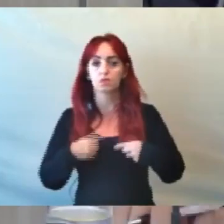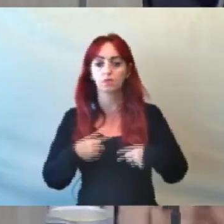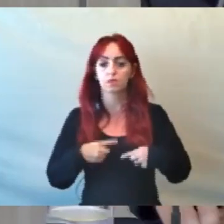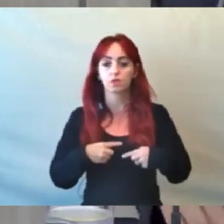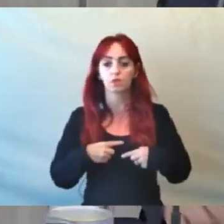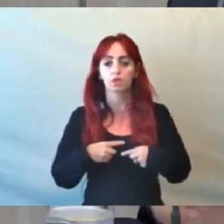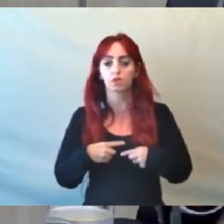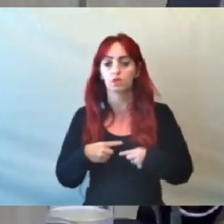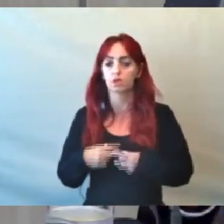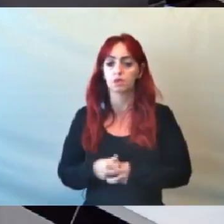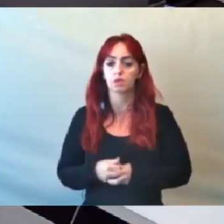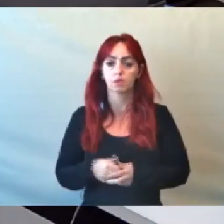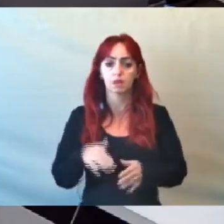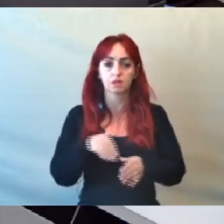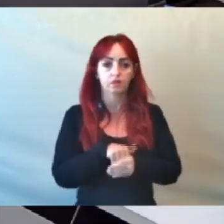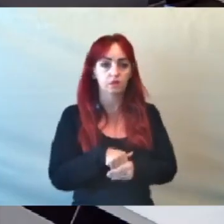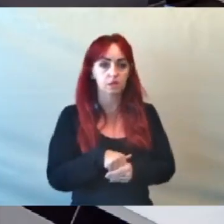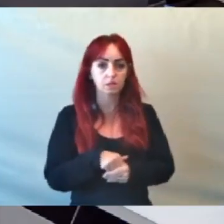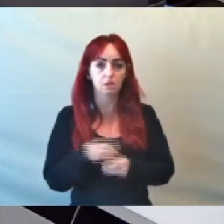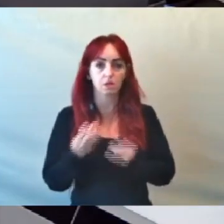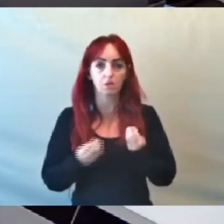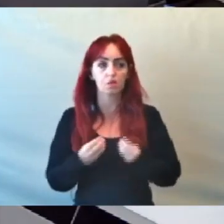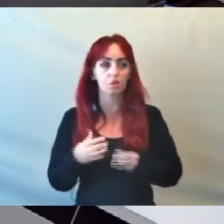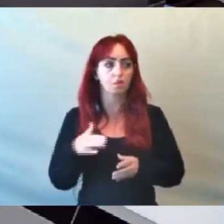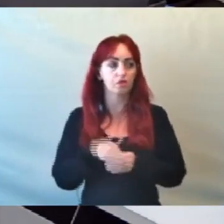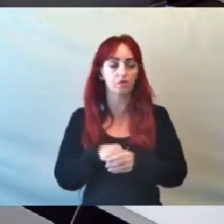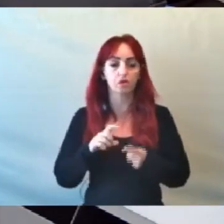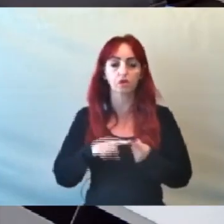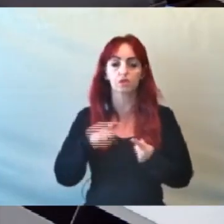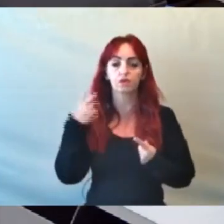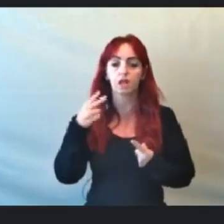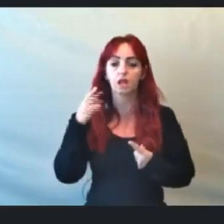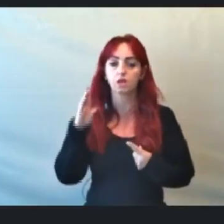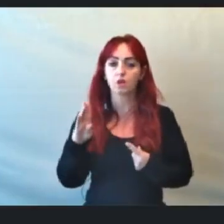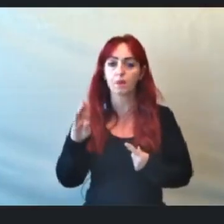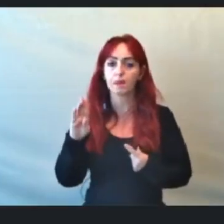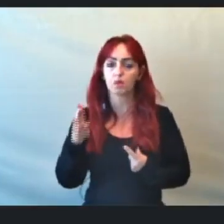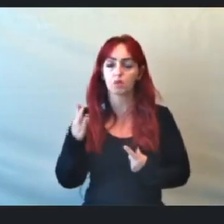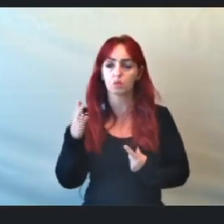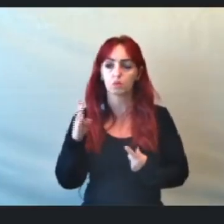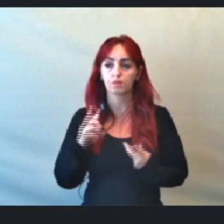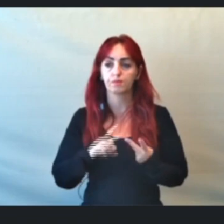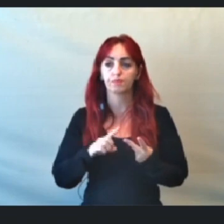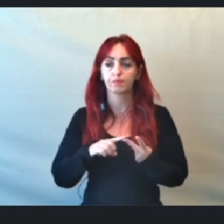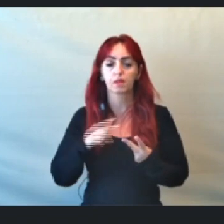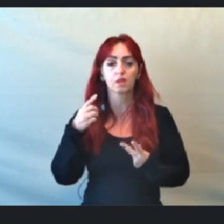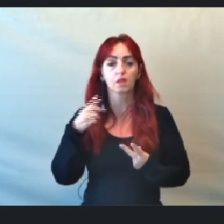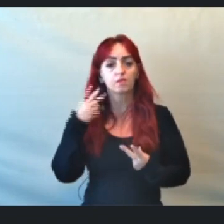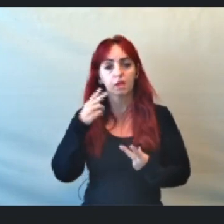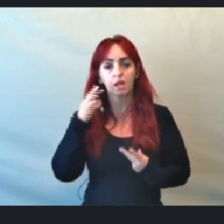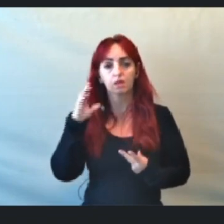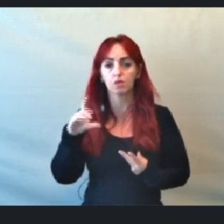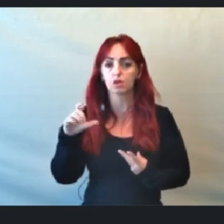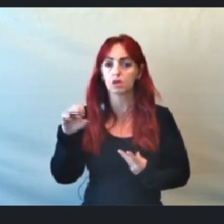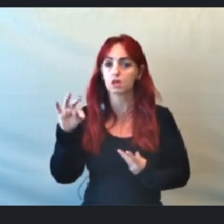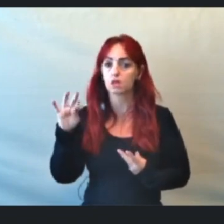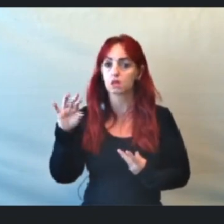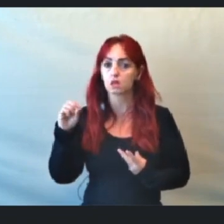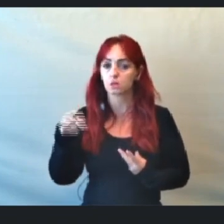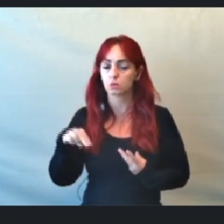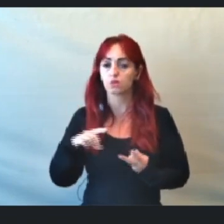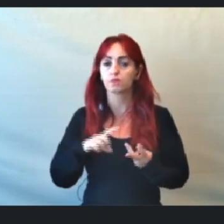vota o vereador Braulio Lara? De acordo. Como vota o vereador Cleiton Xavier? De acordo. Como vota o vereador Jorge